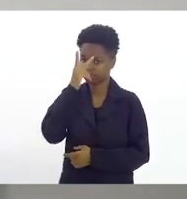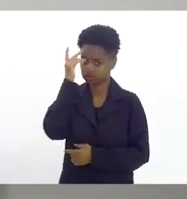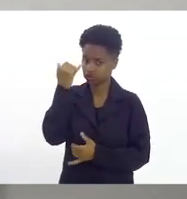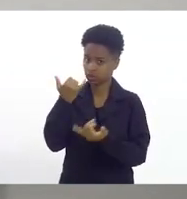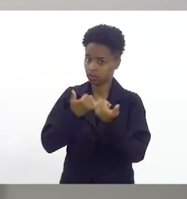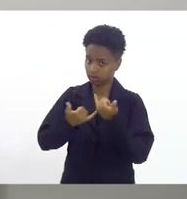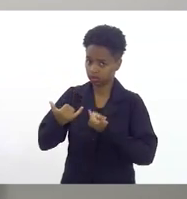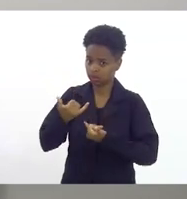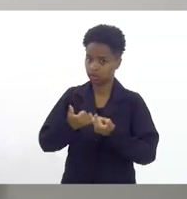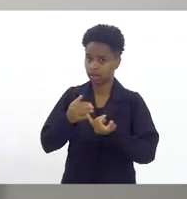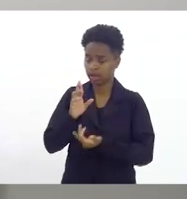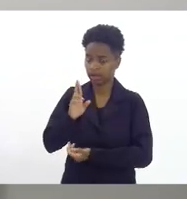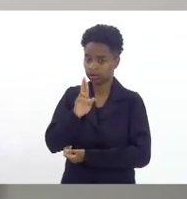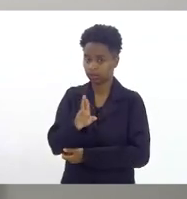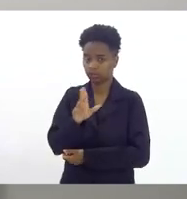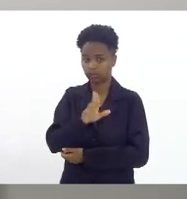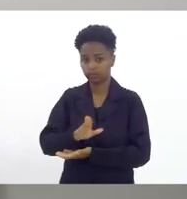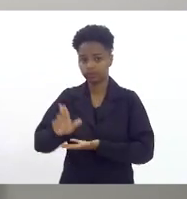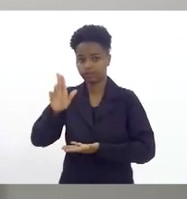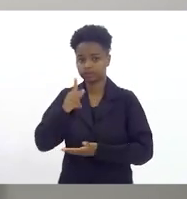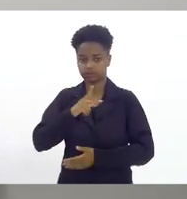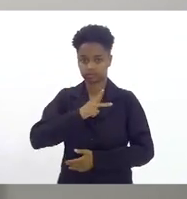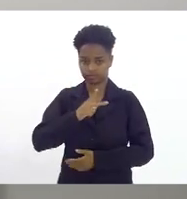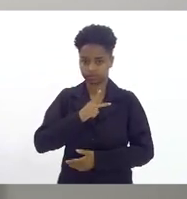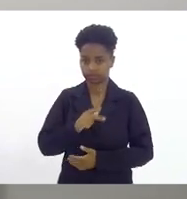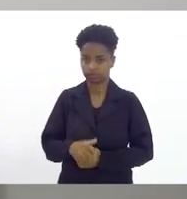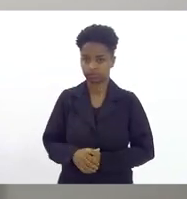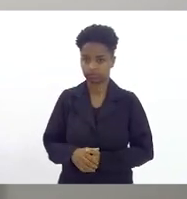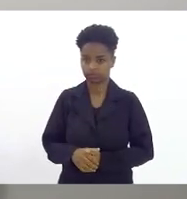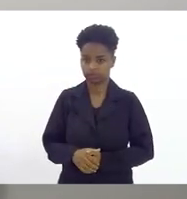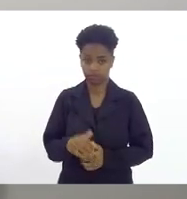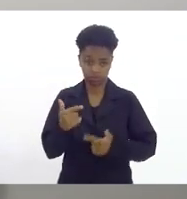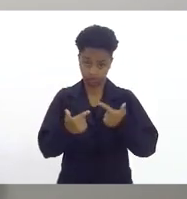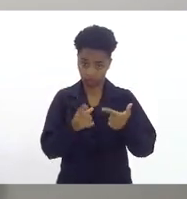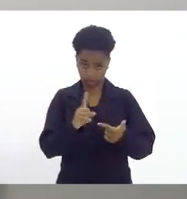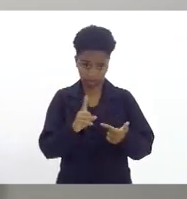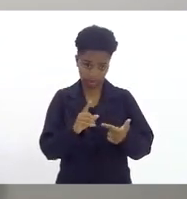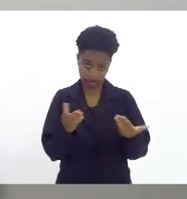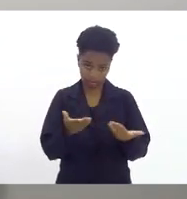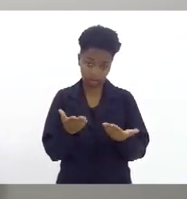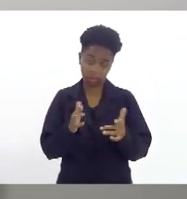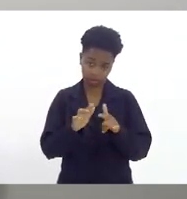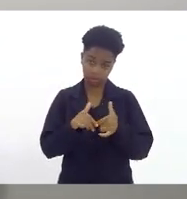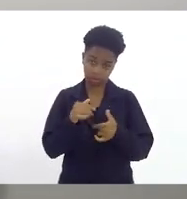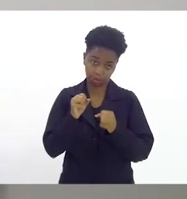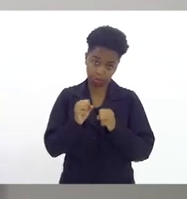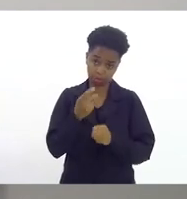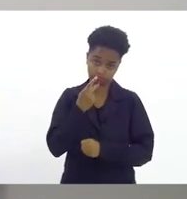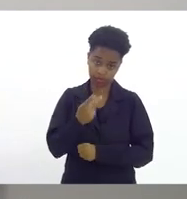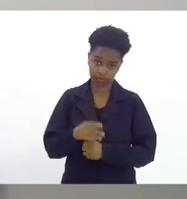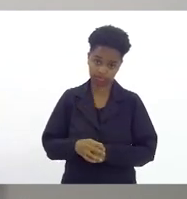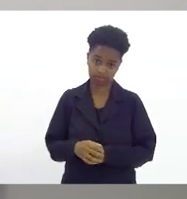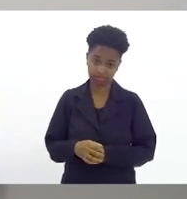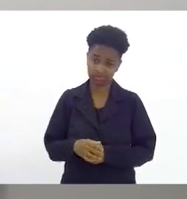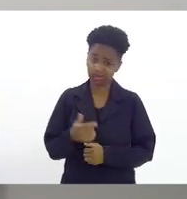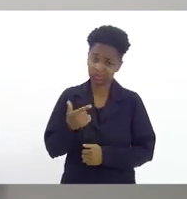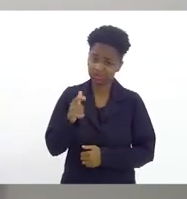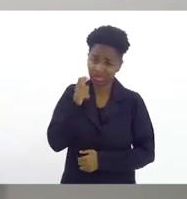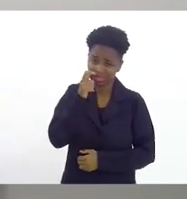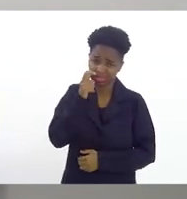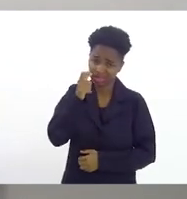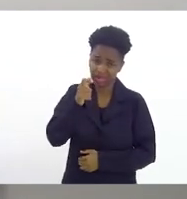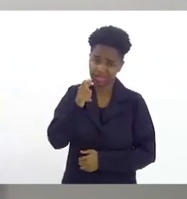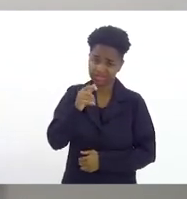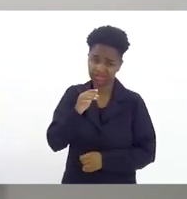representante de universidade privada que não trabalha mais por isso pode falar não interessa para faculdade